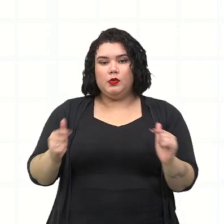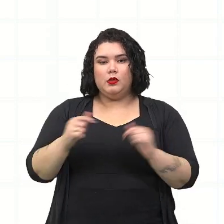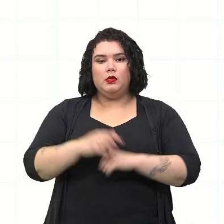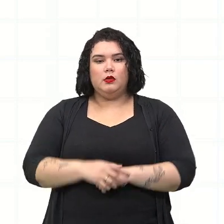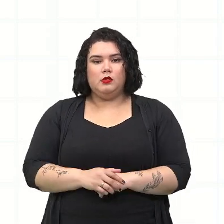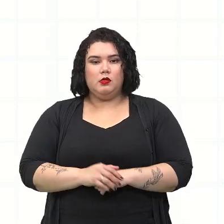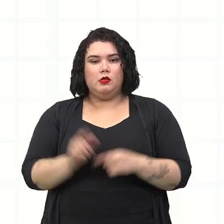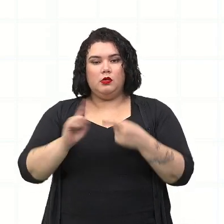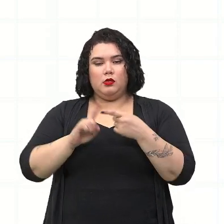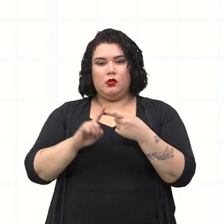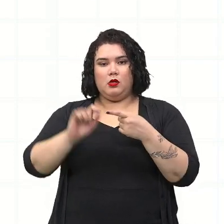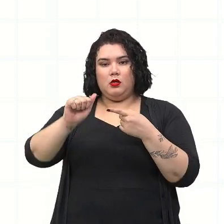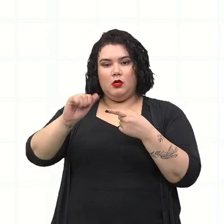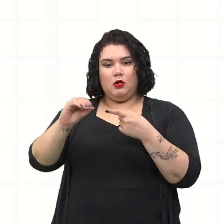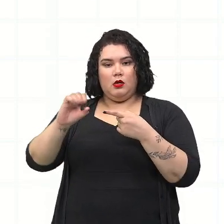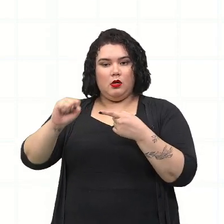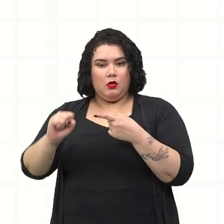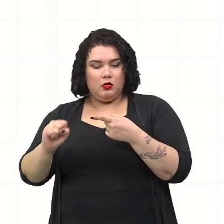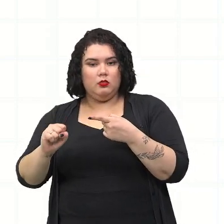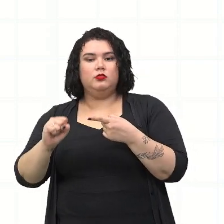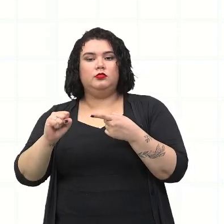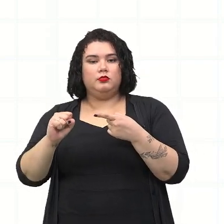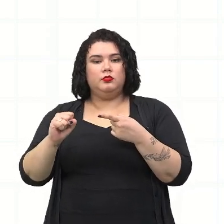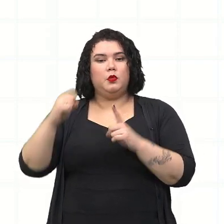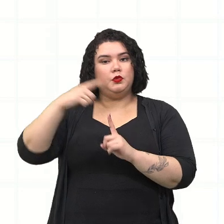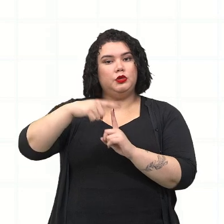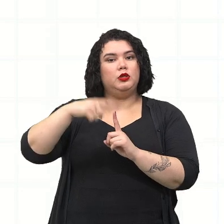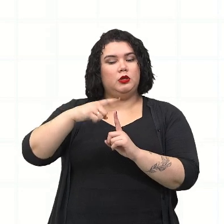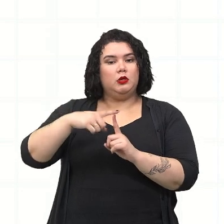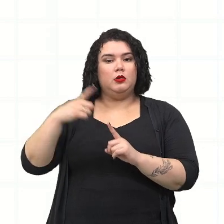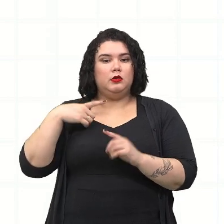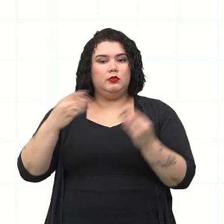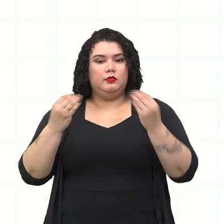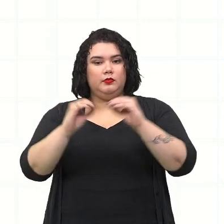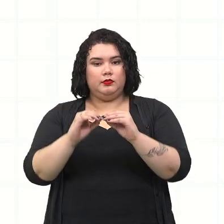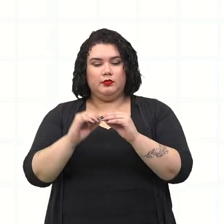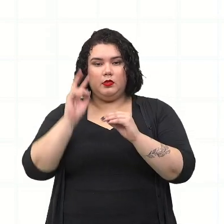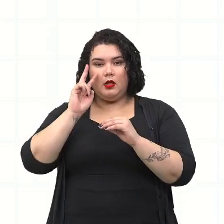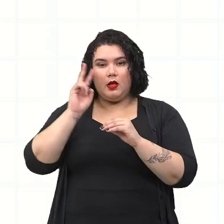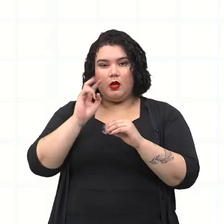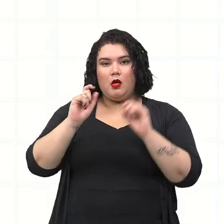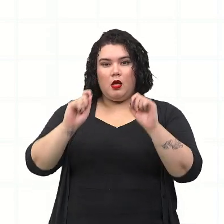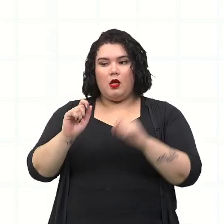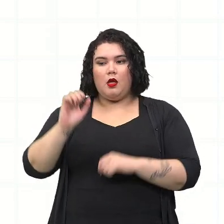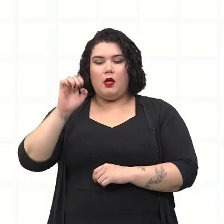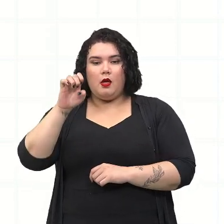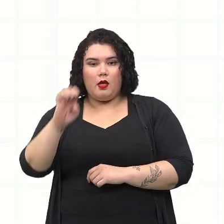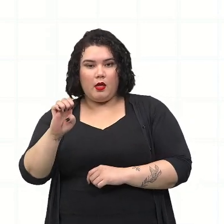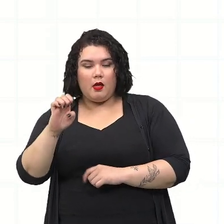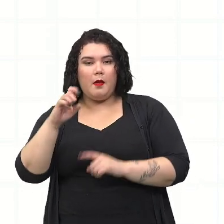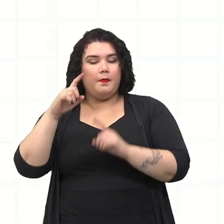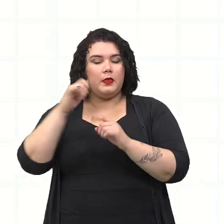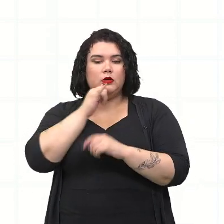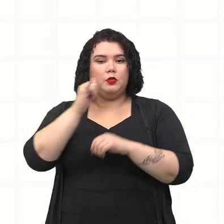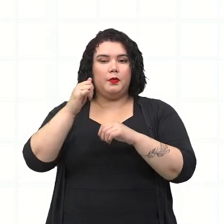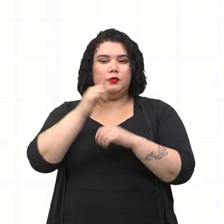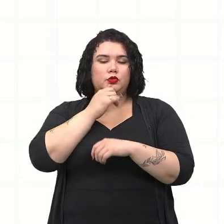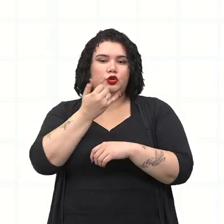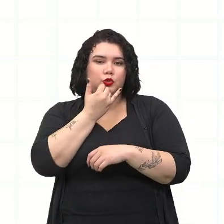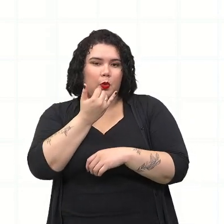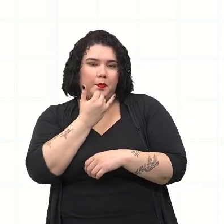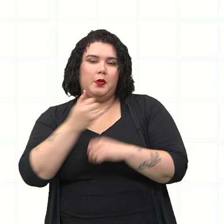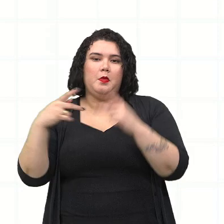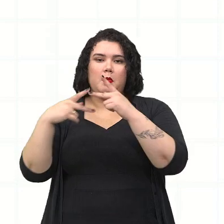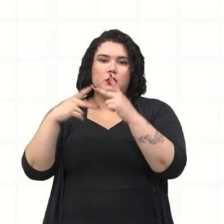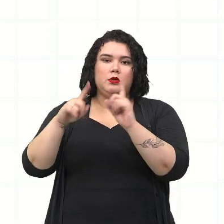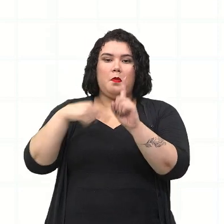Modo chegou aos prantos, o modo que chegou, né? Olha aqui a fusão entre a preposição e o artigo. Tratou